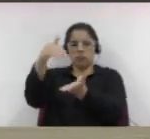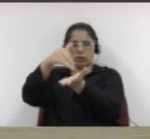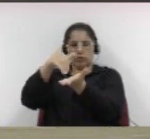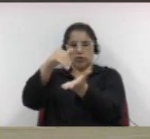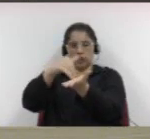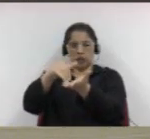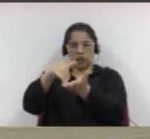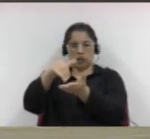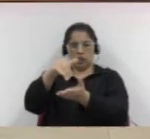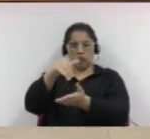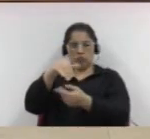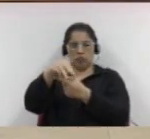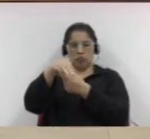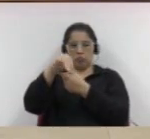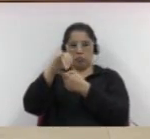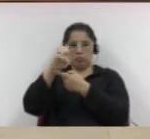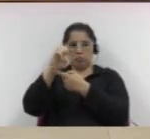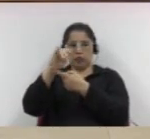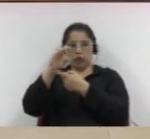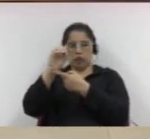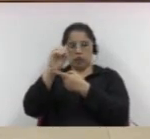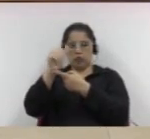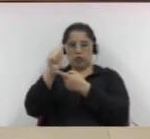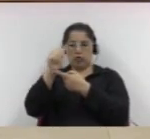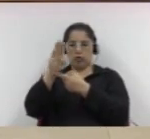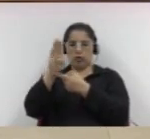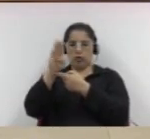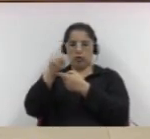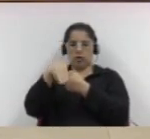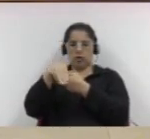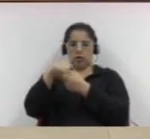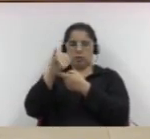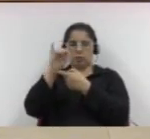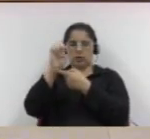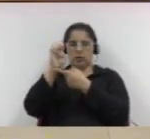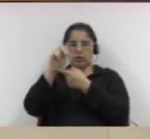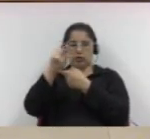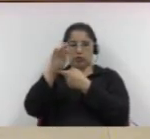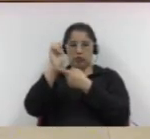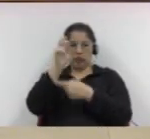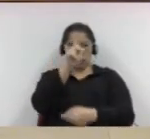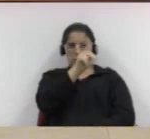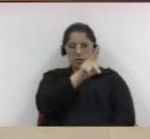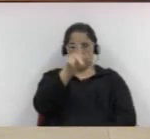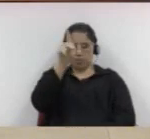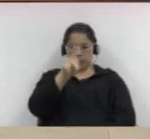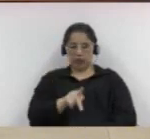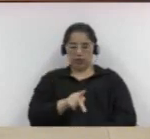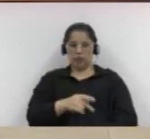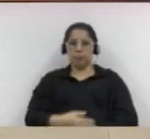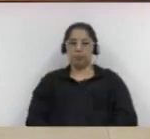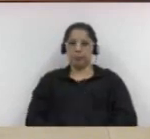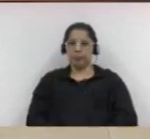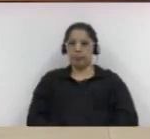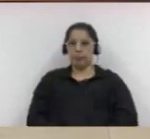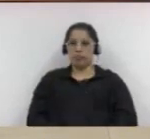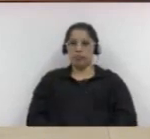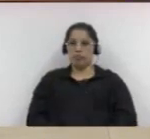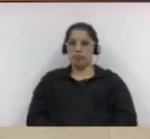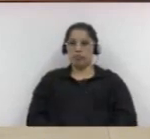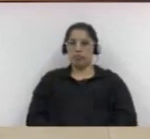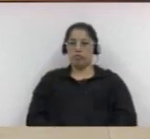Meio Ambiente, no plenário. Registrada a presença do padre secretário Alquermes Valvassori.